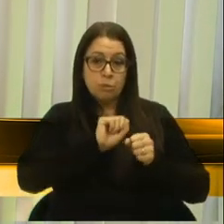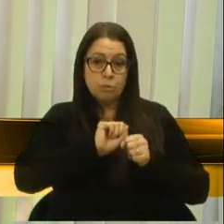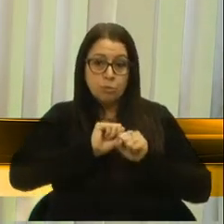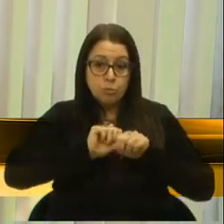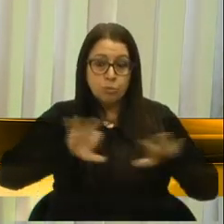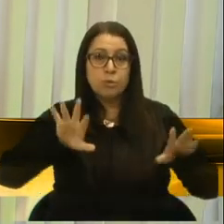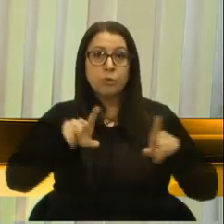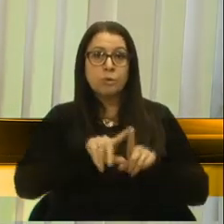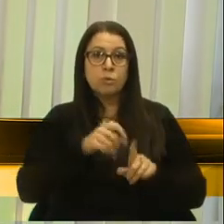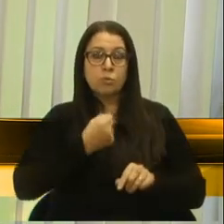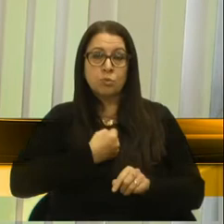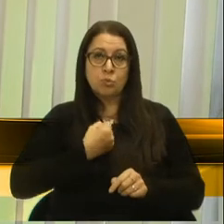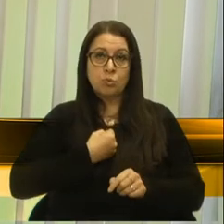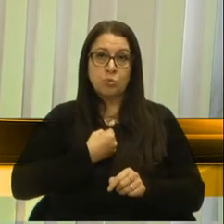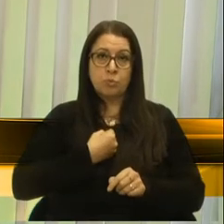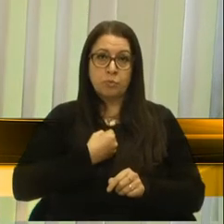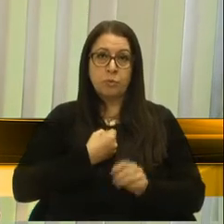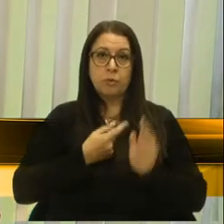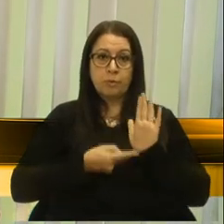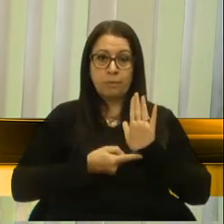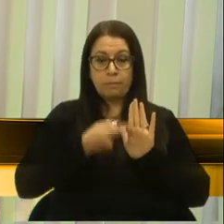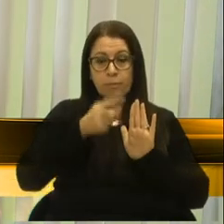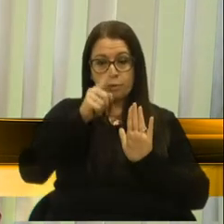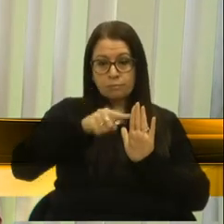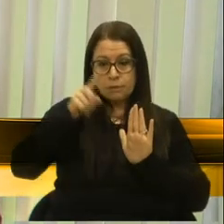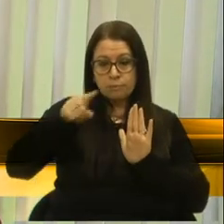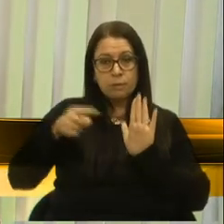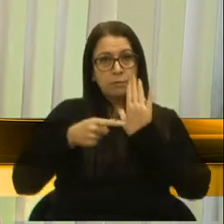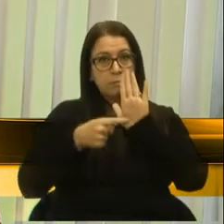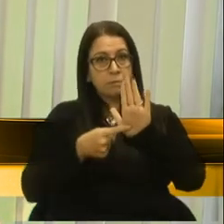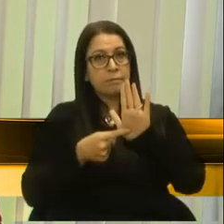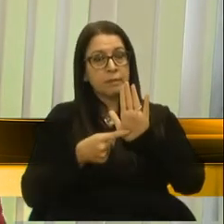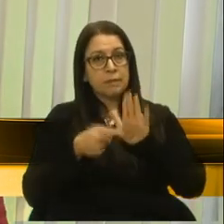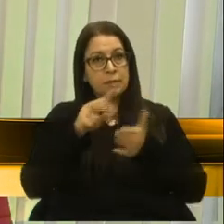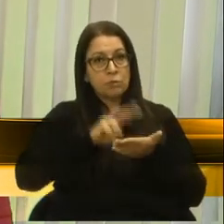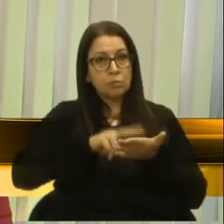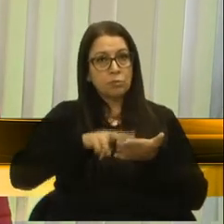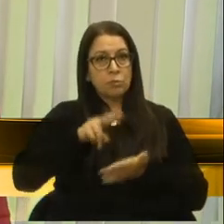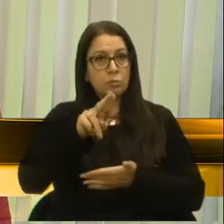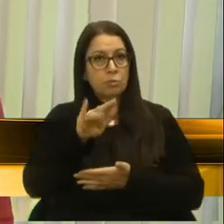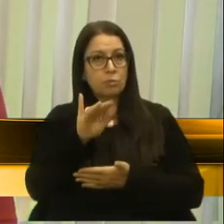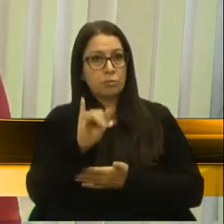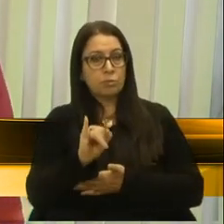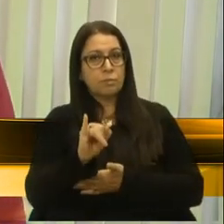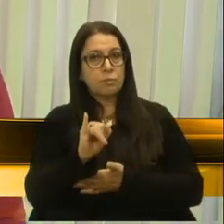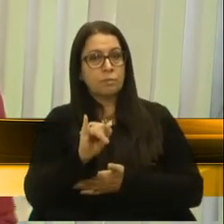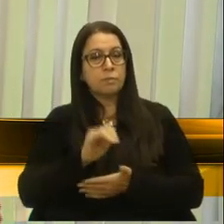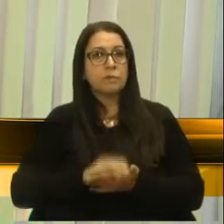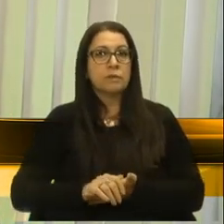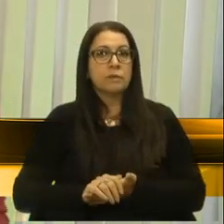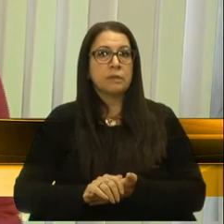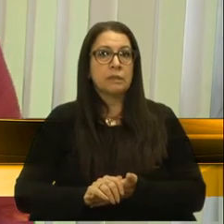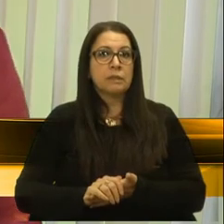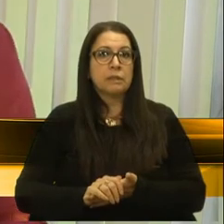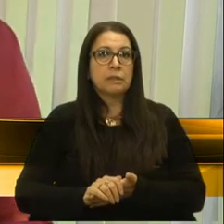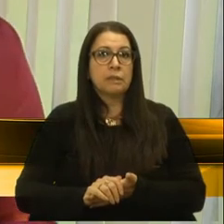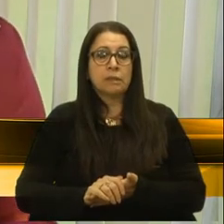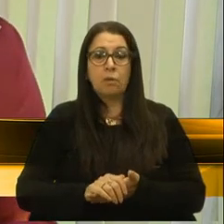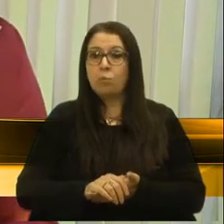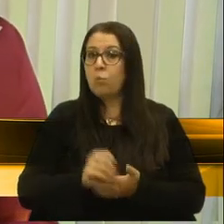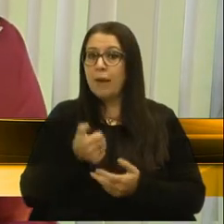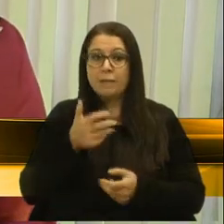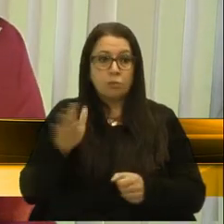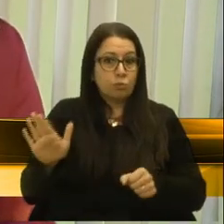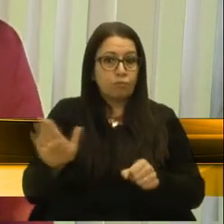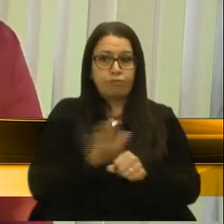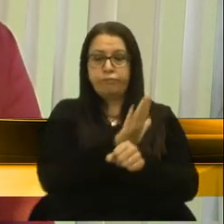Os indicadores, então, que diz respeito à questão dos leitos de UTI, estão praticamente estrangulados. Se